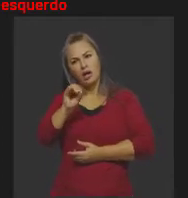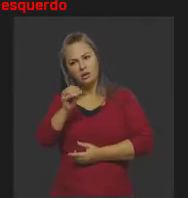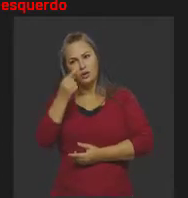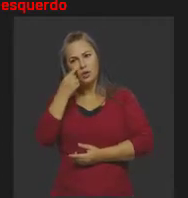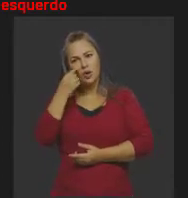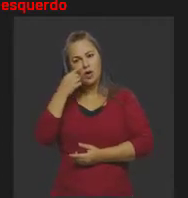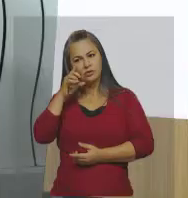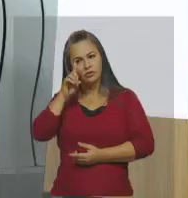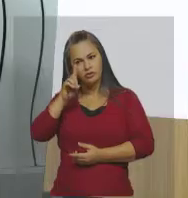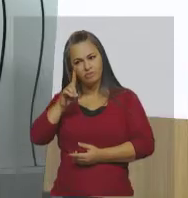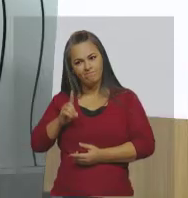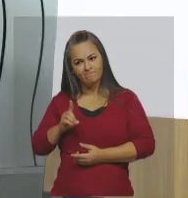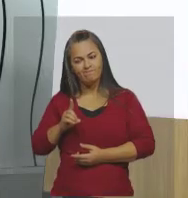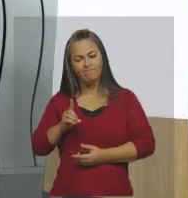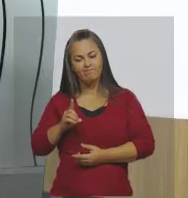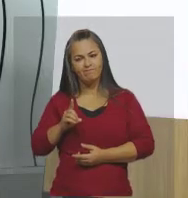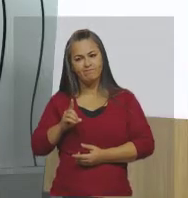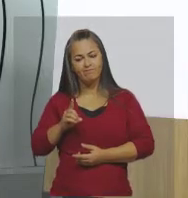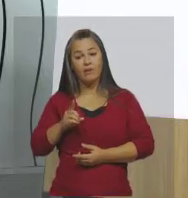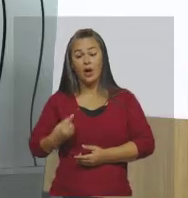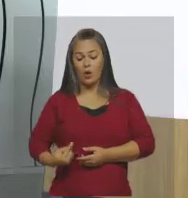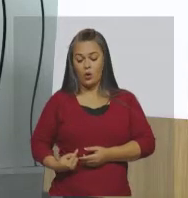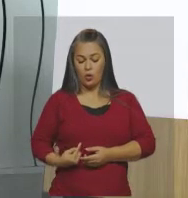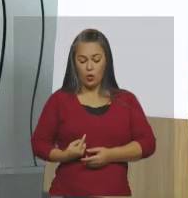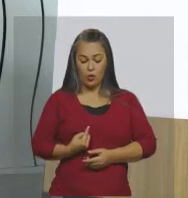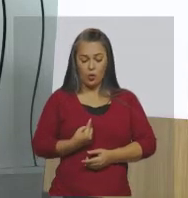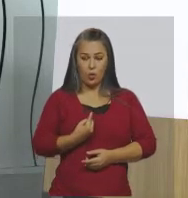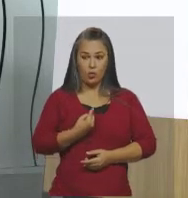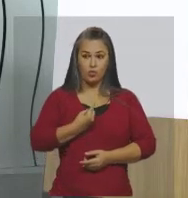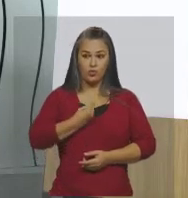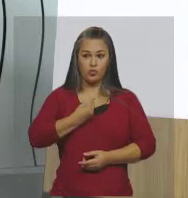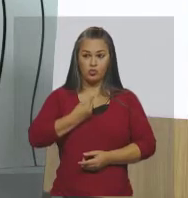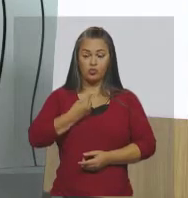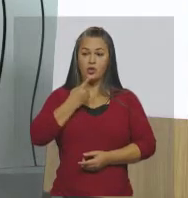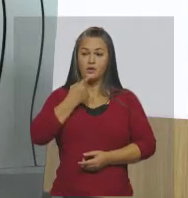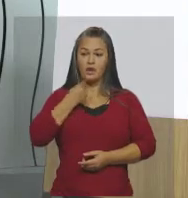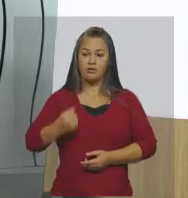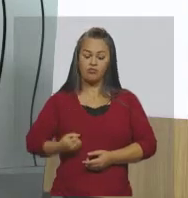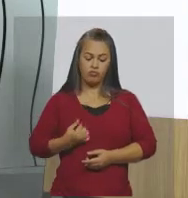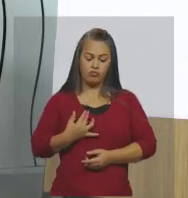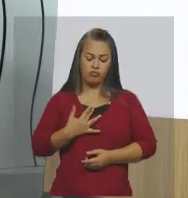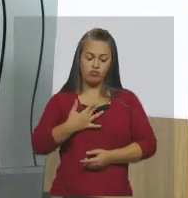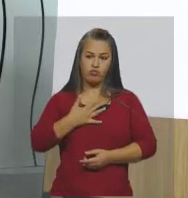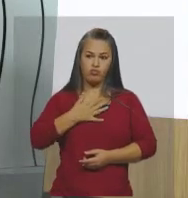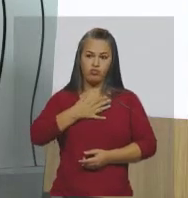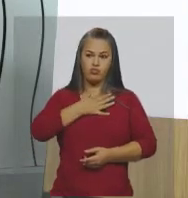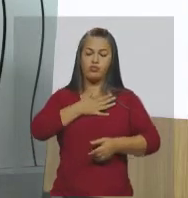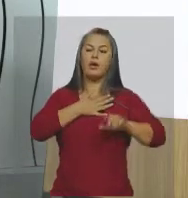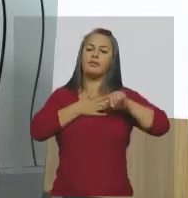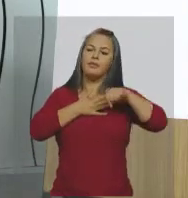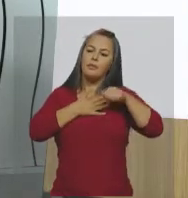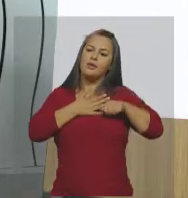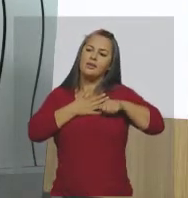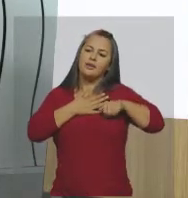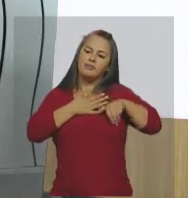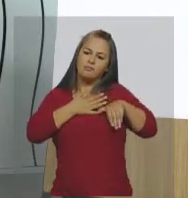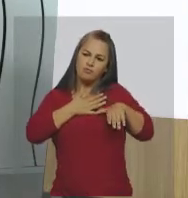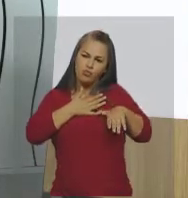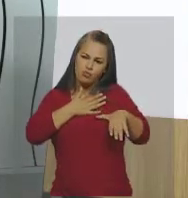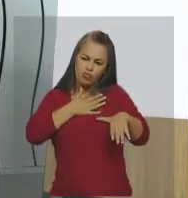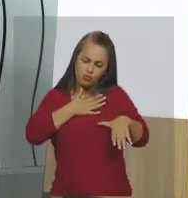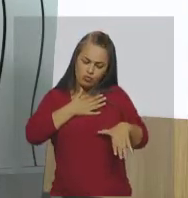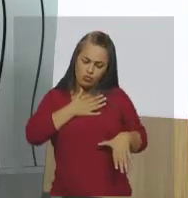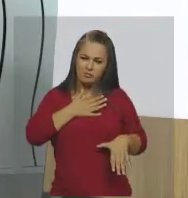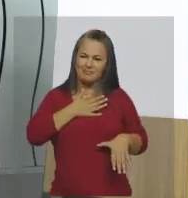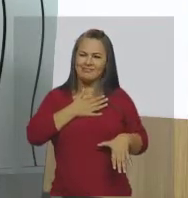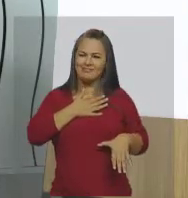que os átrios são a entrada do sangue no coração e ele só vai sair depois que passar pelos ventrículos. Isso é uma ideia boa de você saber. Então